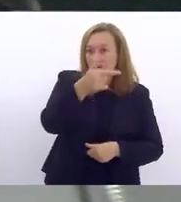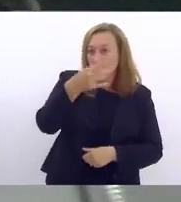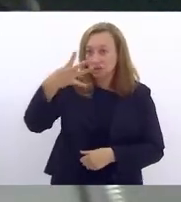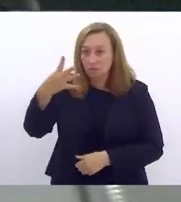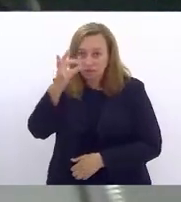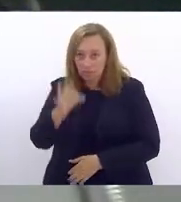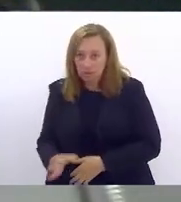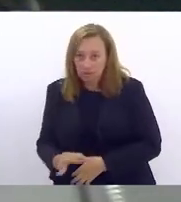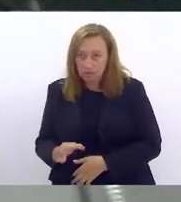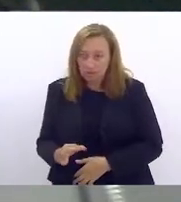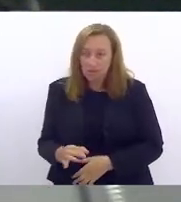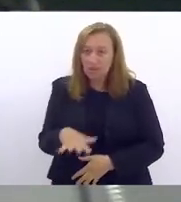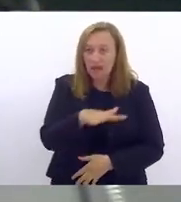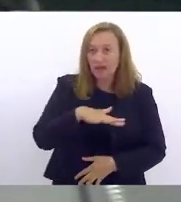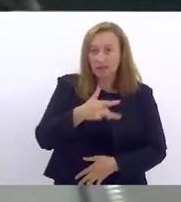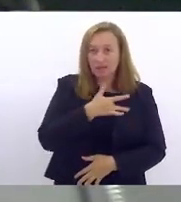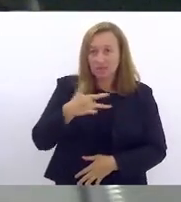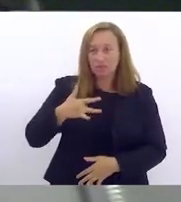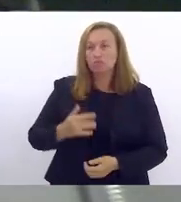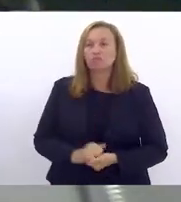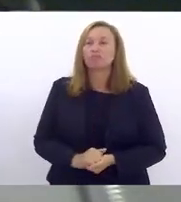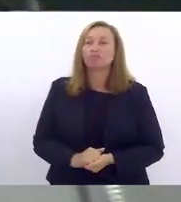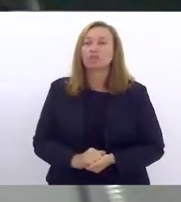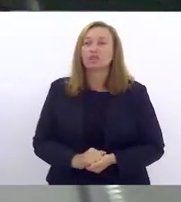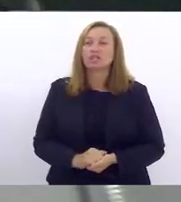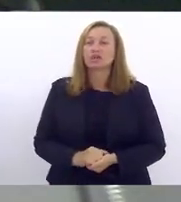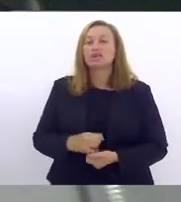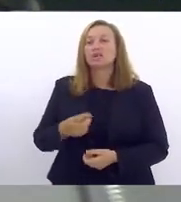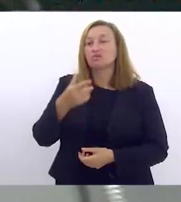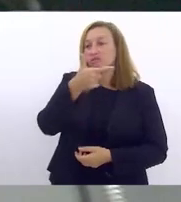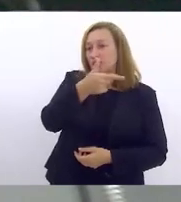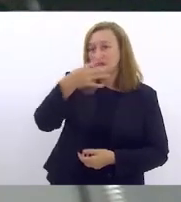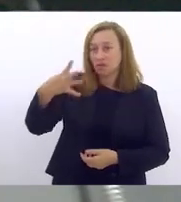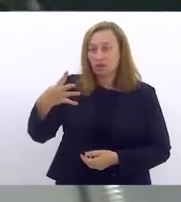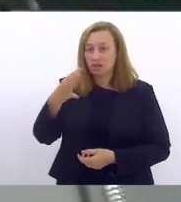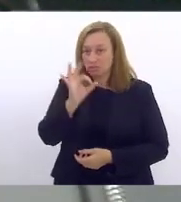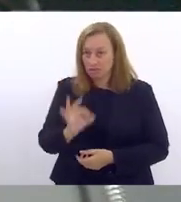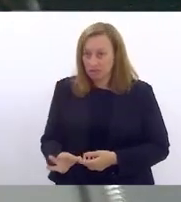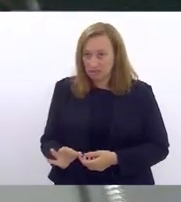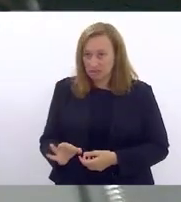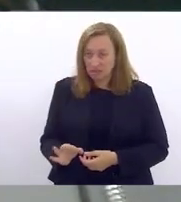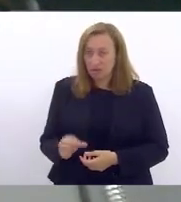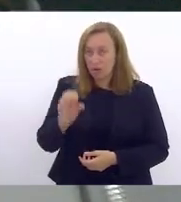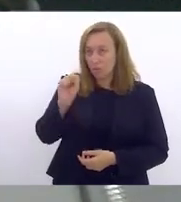24% eles estão na saúde. Quando eu pego esses 24%,